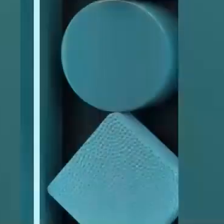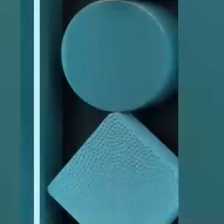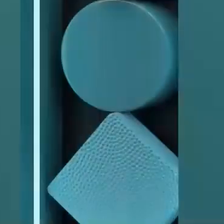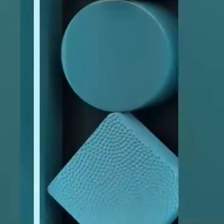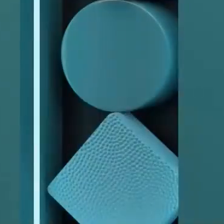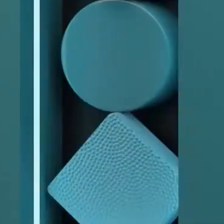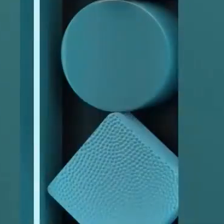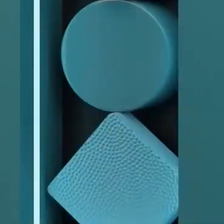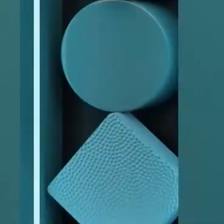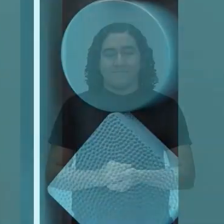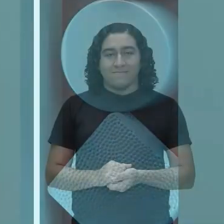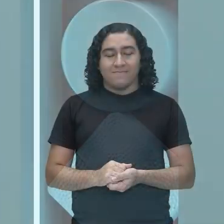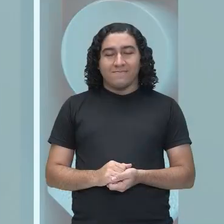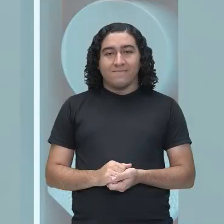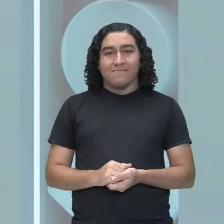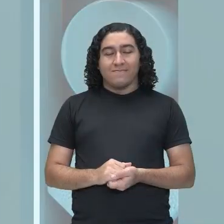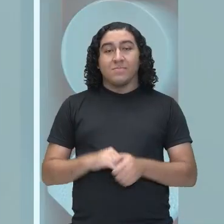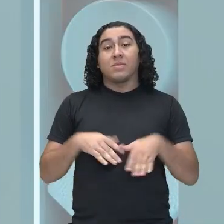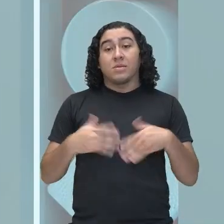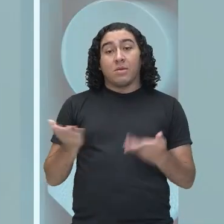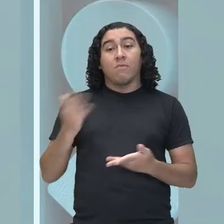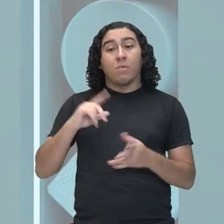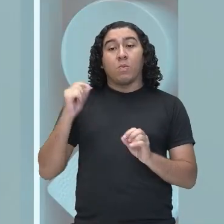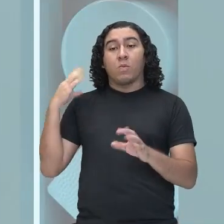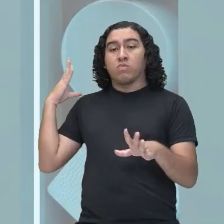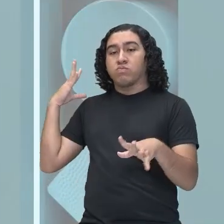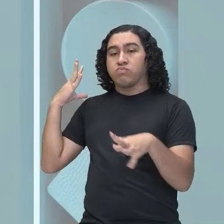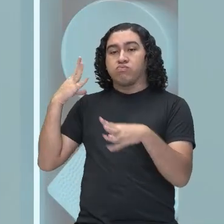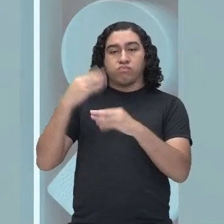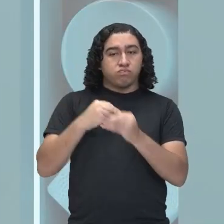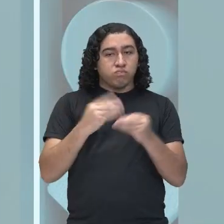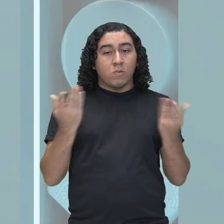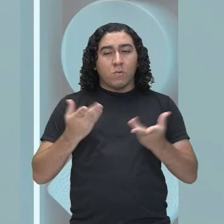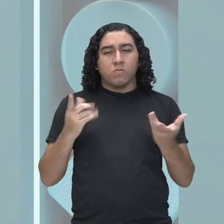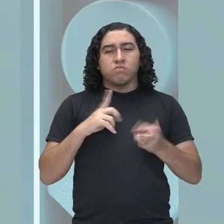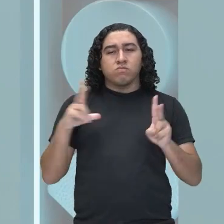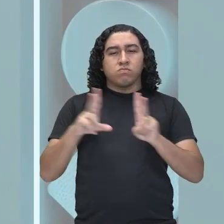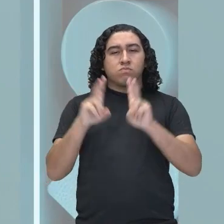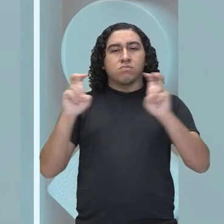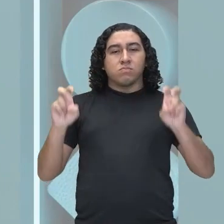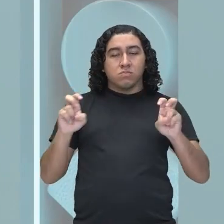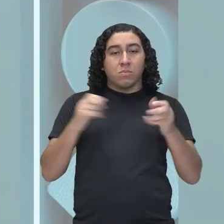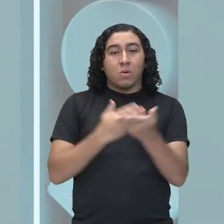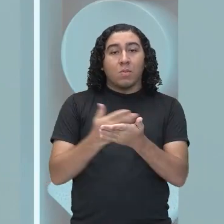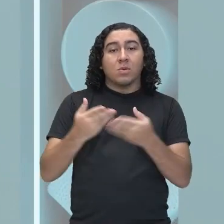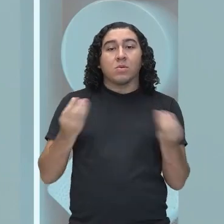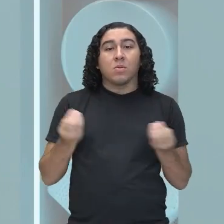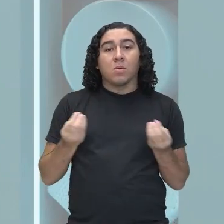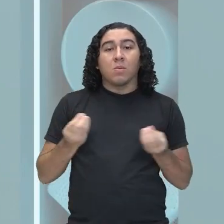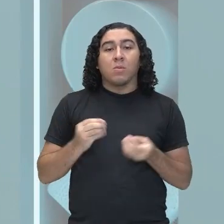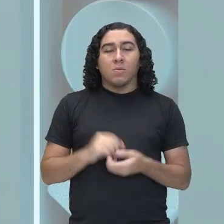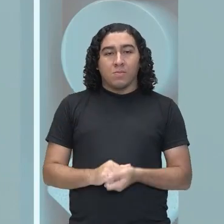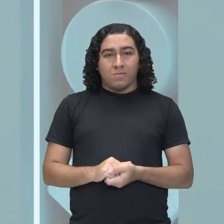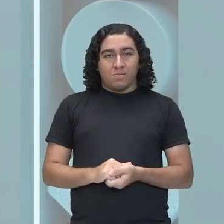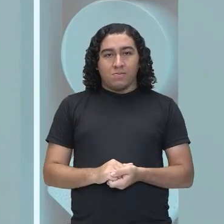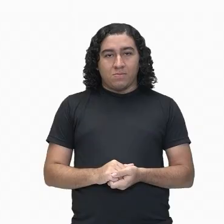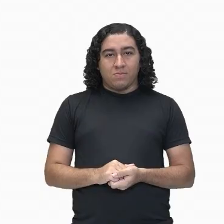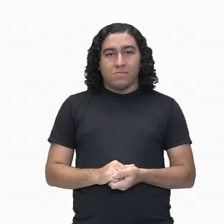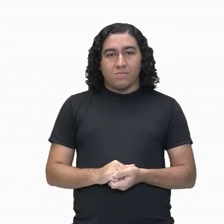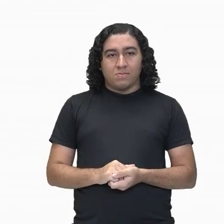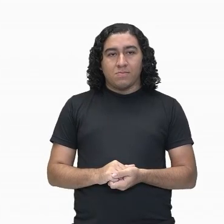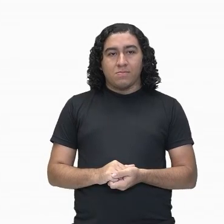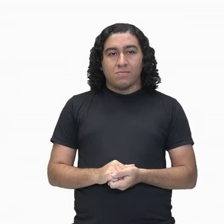adiante Então vamos lá fazer Nossa revisão hoje fazermos Nossa revisão hoje começando pelo condicional